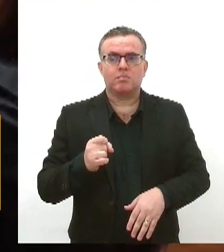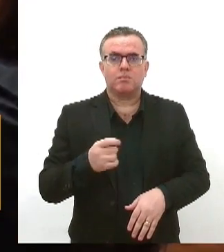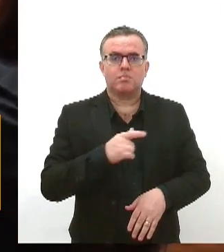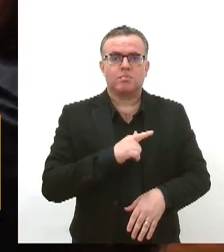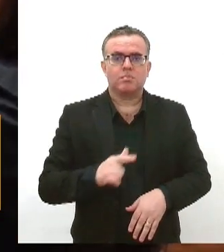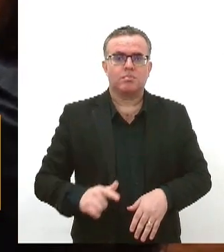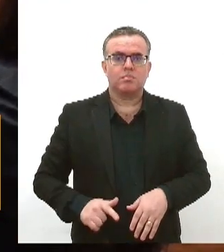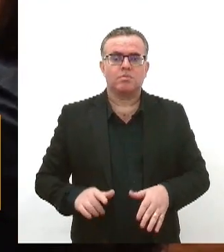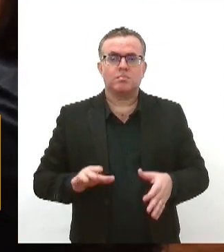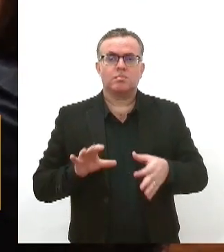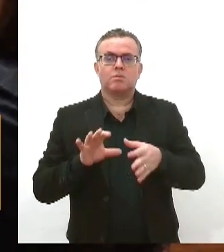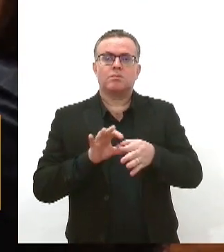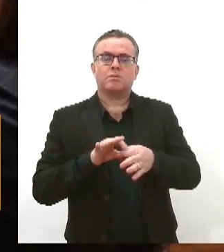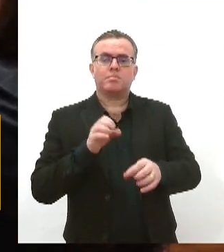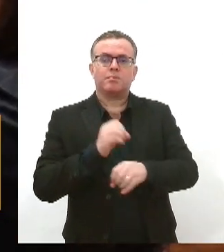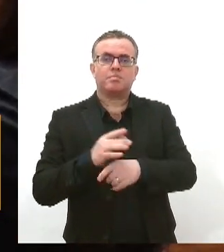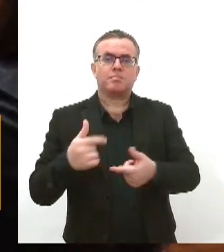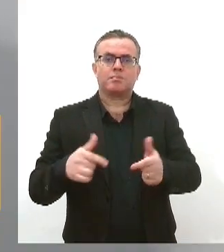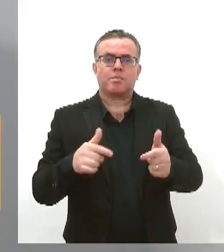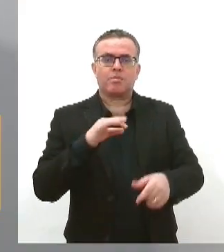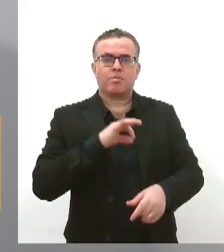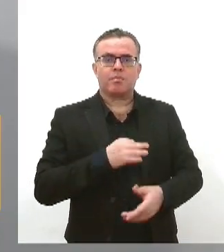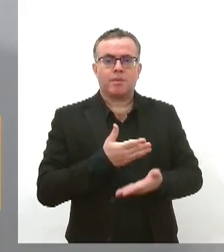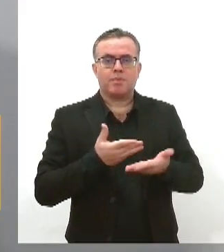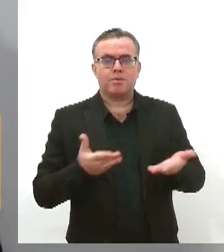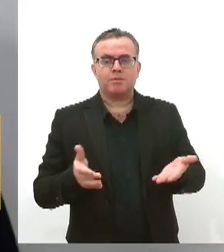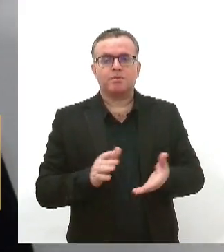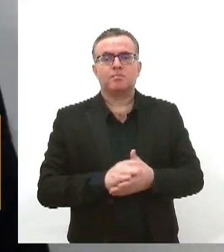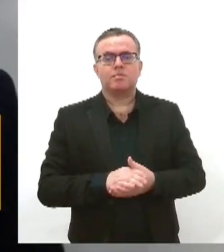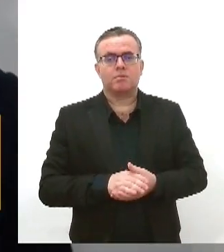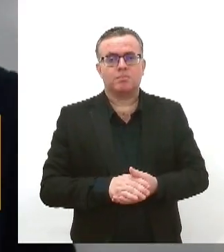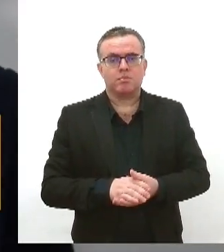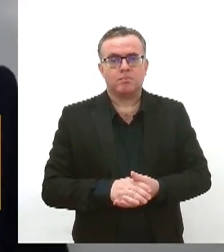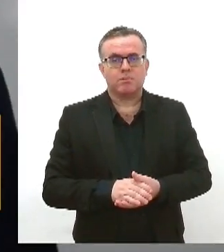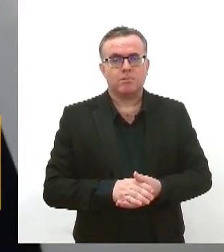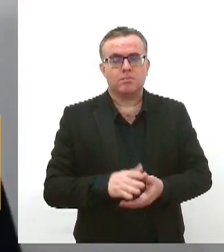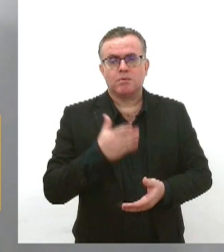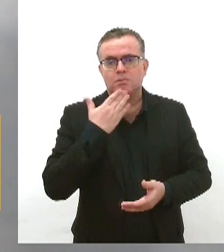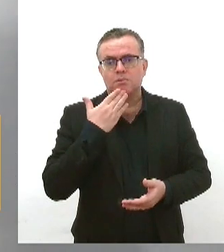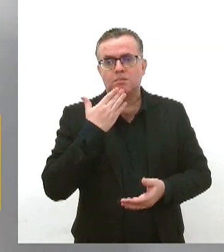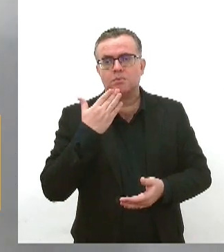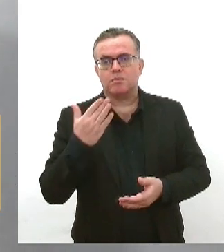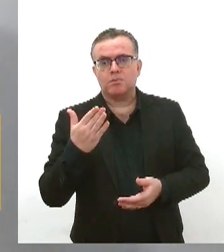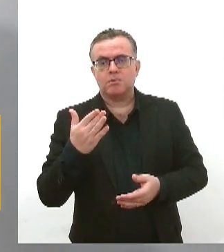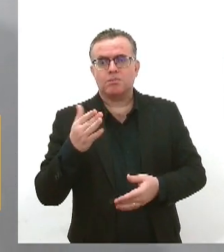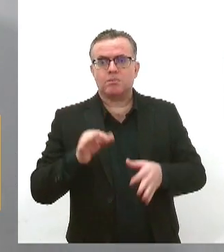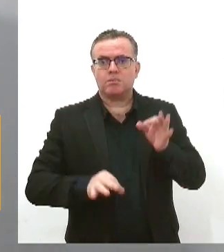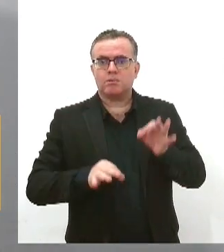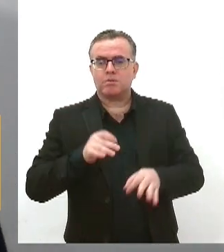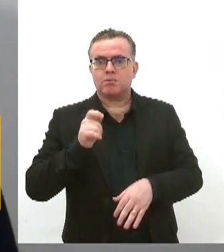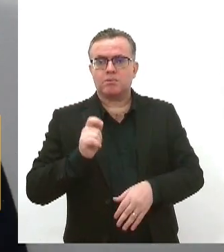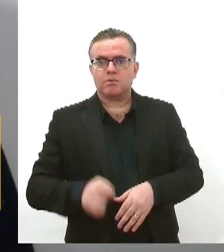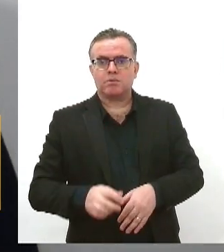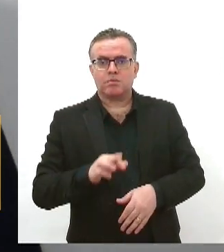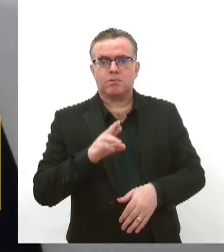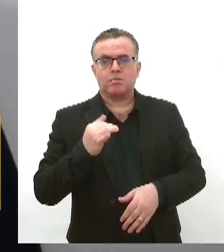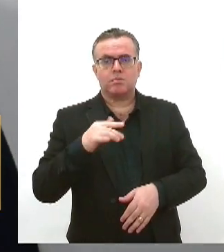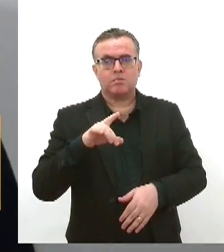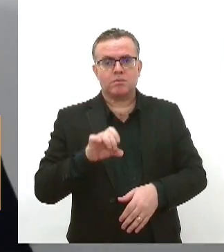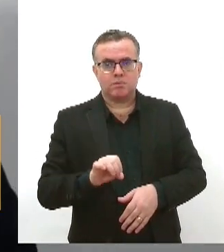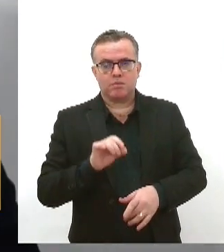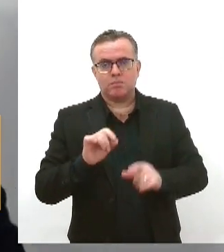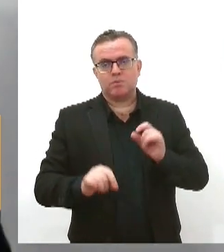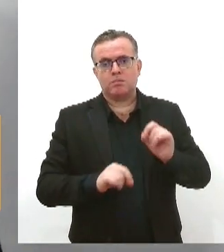de emprego e renda em Sergipe. Nós solicitamos ao presidente do Tribunal de Justiça, doutor Ricardo Múcio, a possibilidade